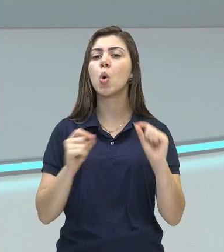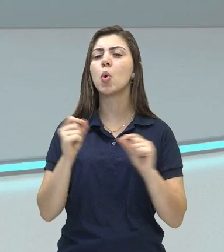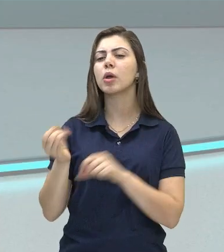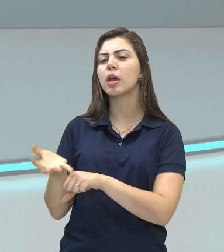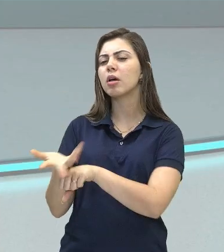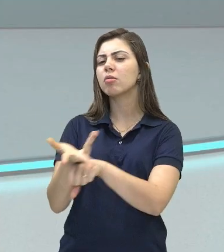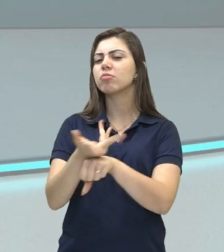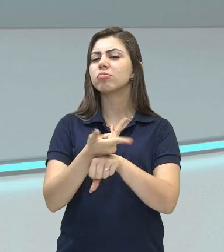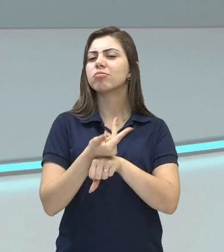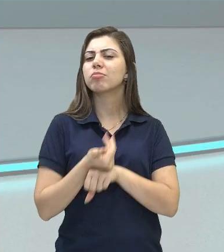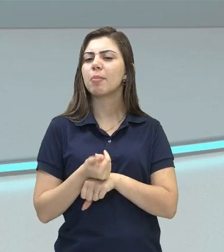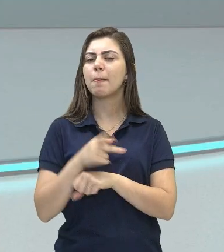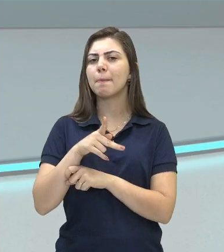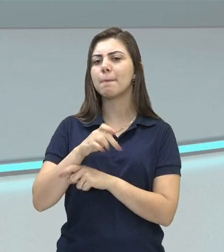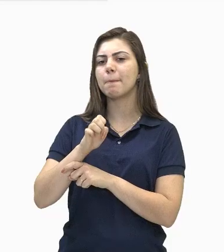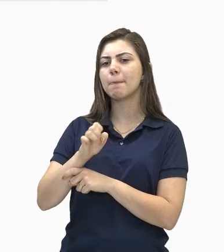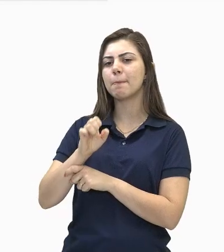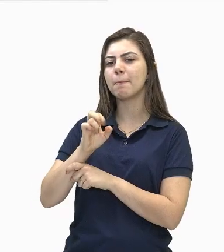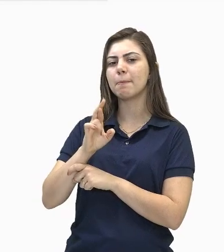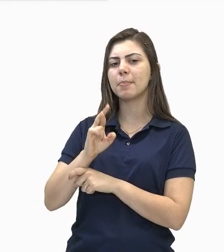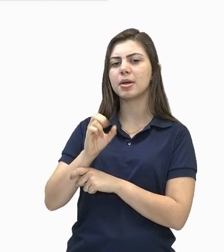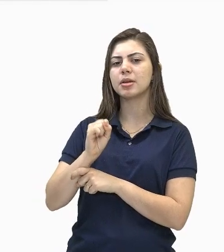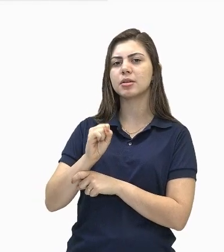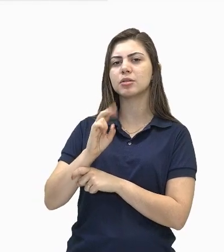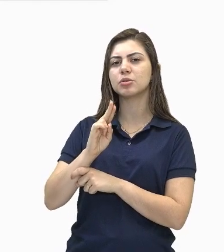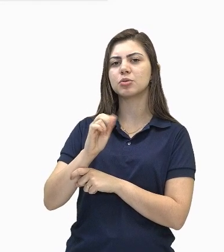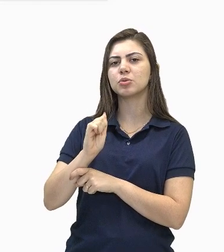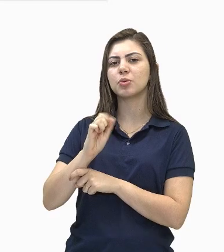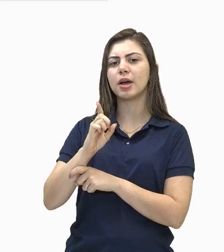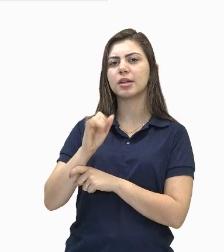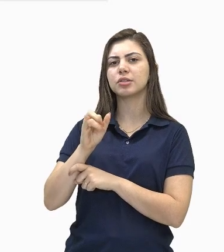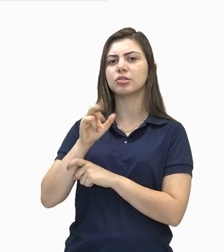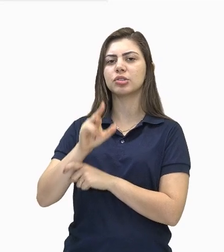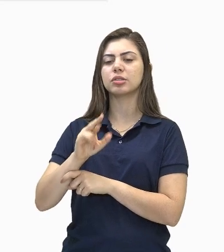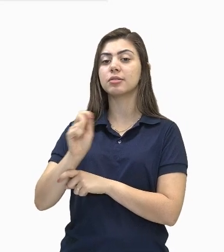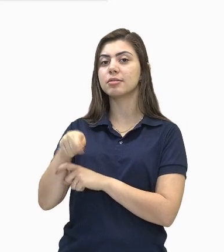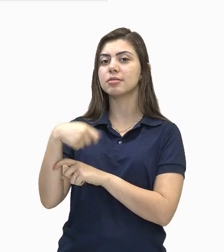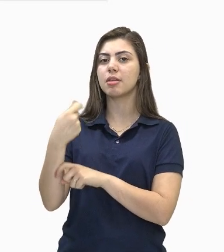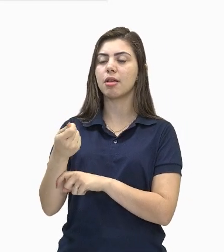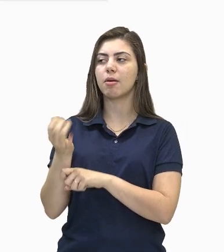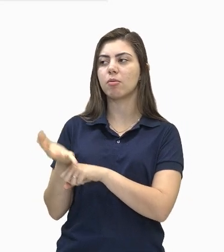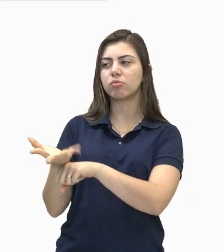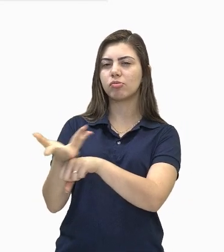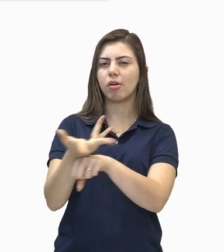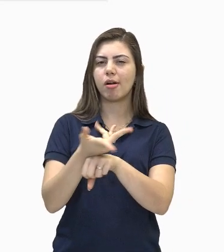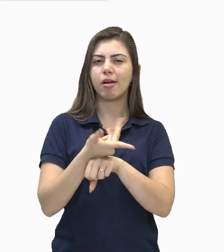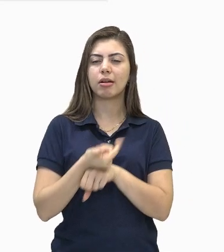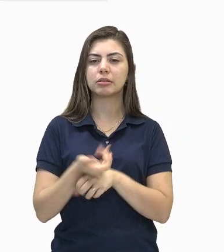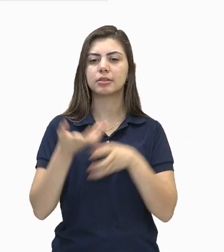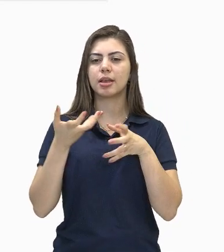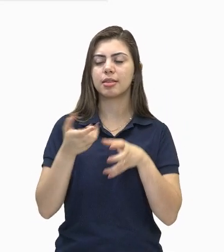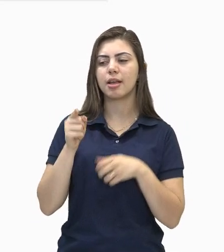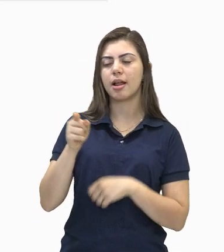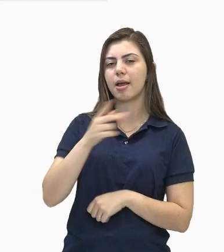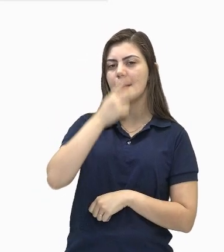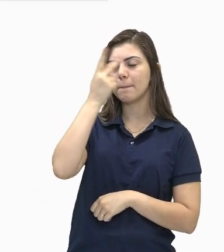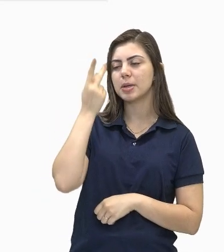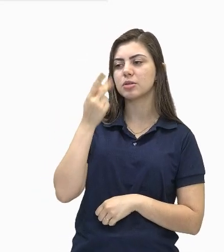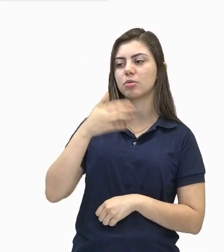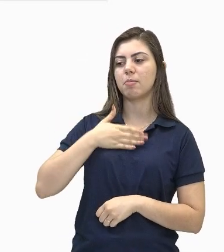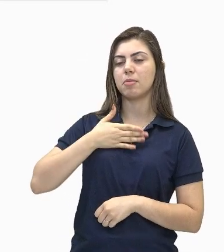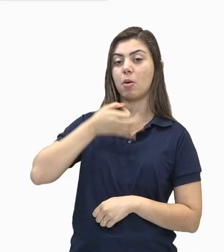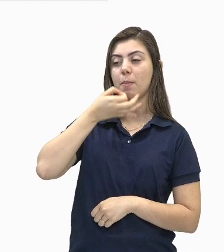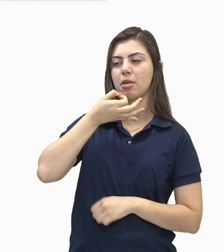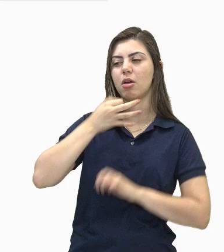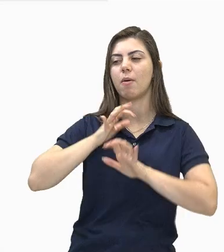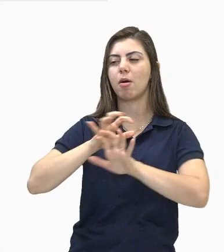persuadir. Bem, persuadir é convencer. A persuasão consiste